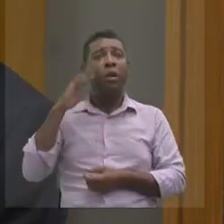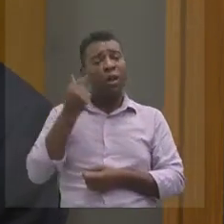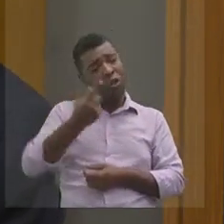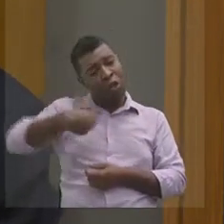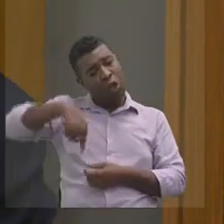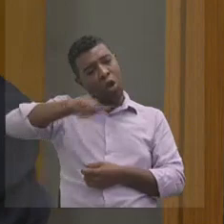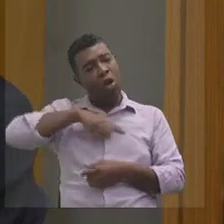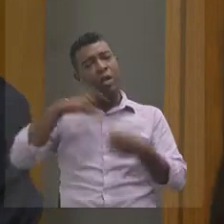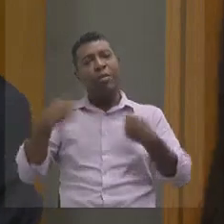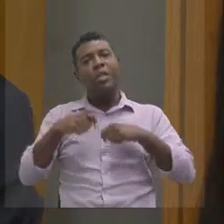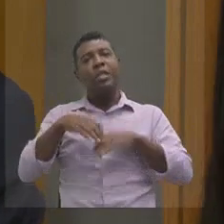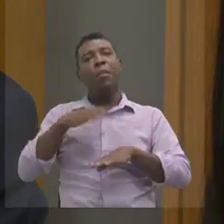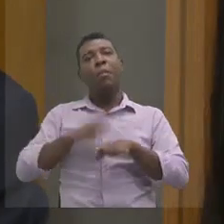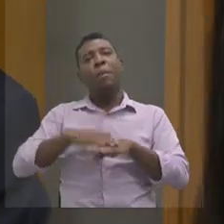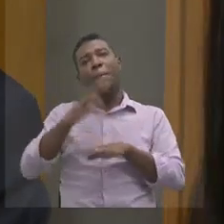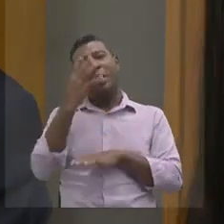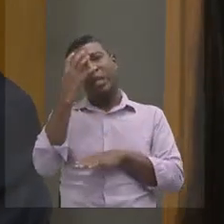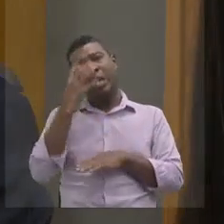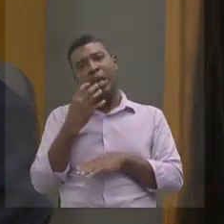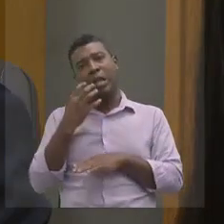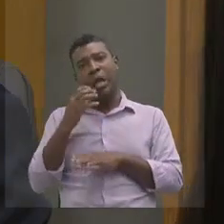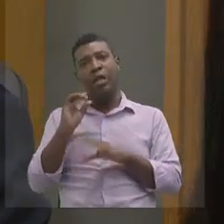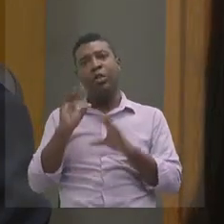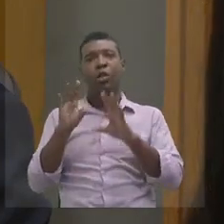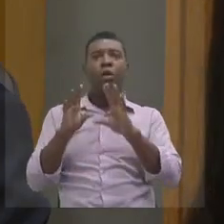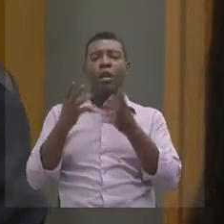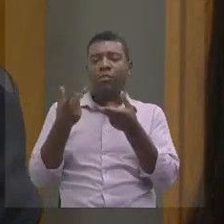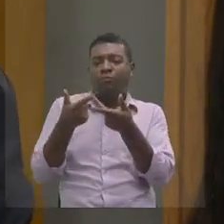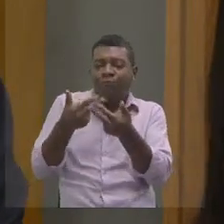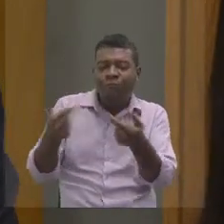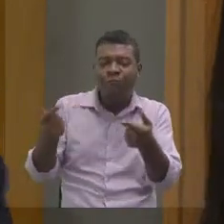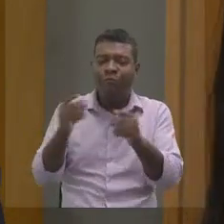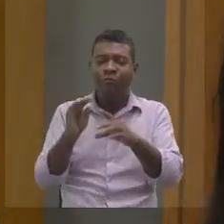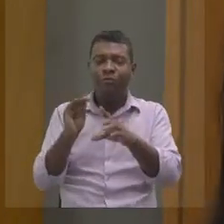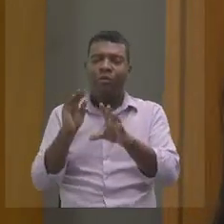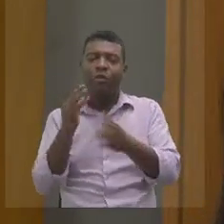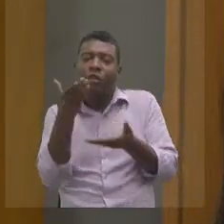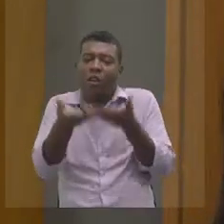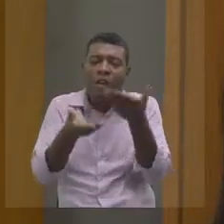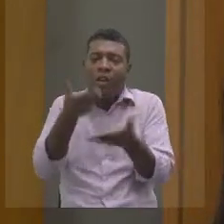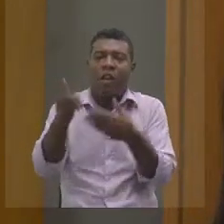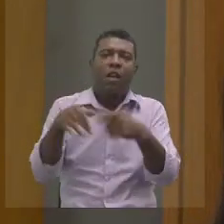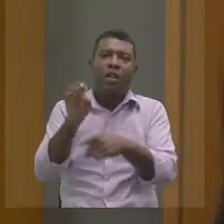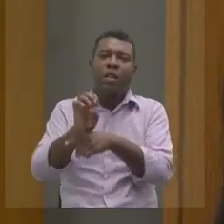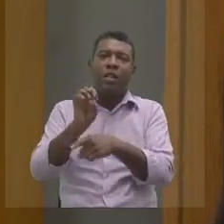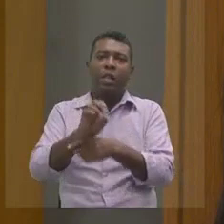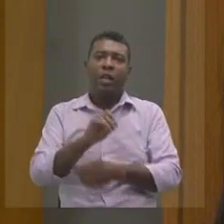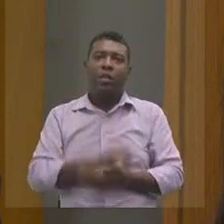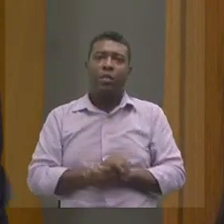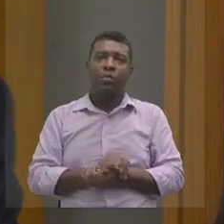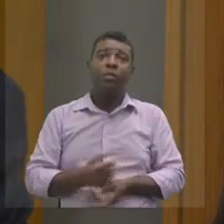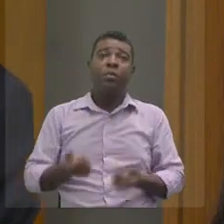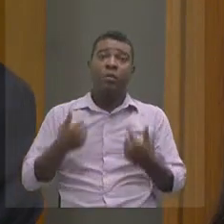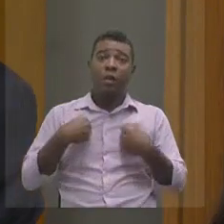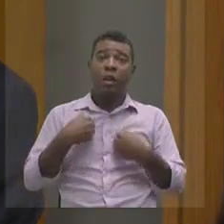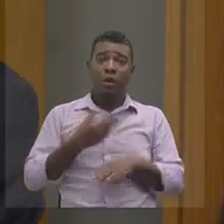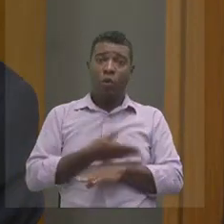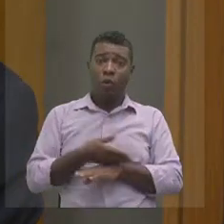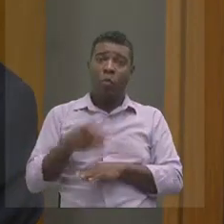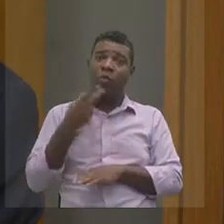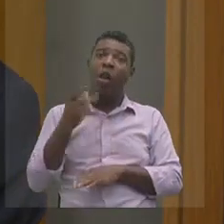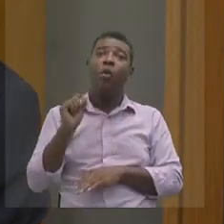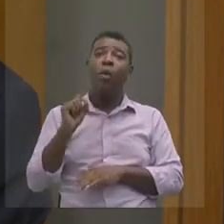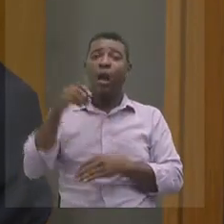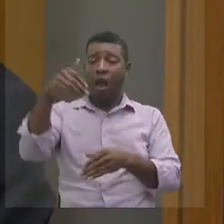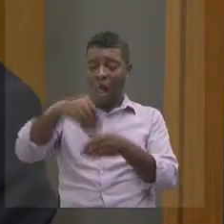com extrato com relação a esse nosso estado né ele eu costumo dizer que eleição acontece